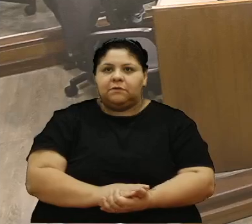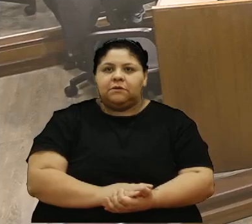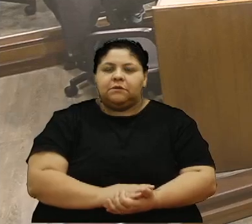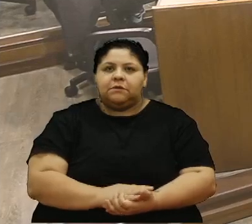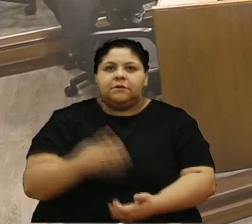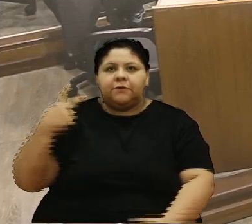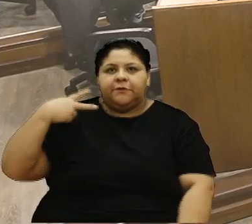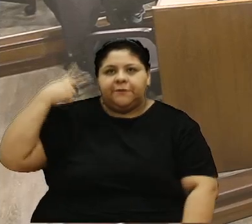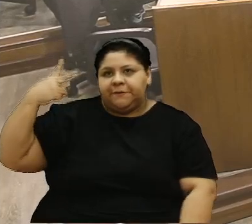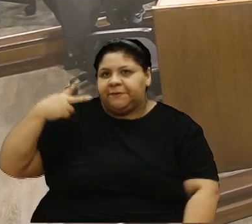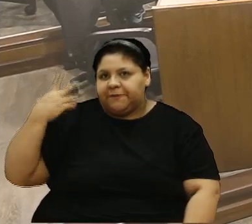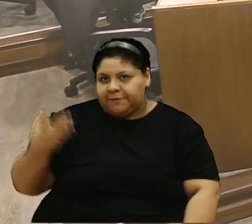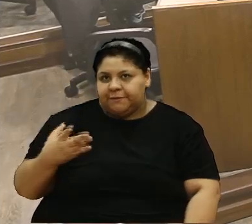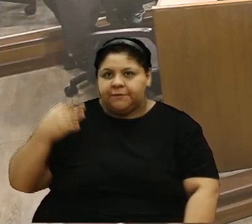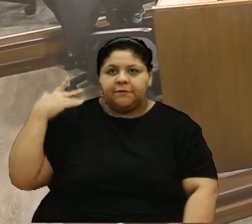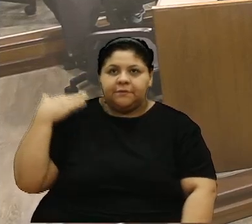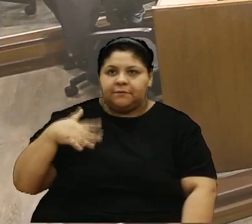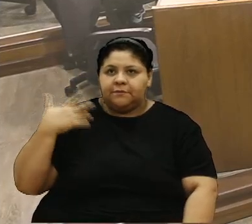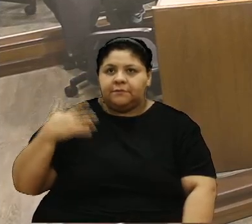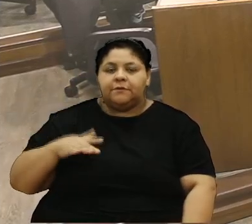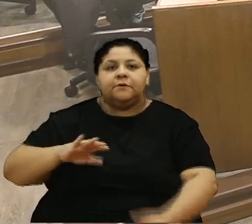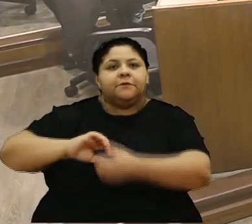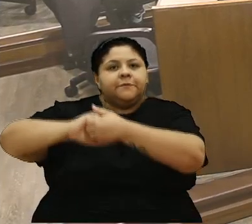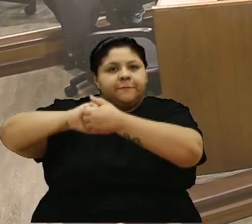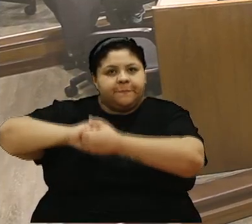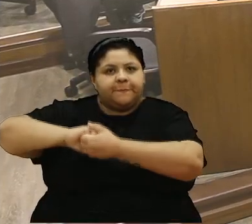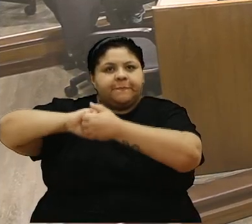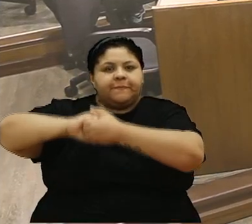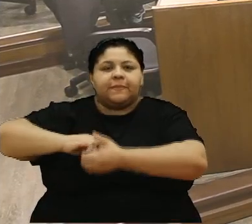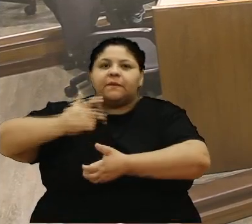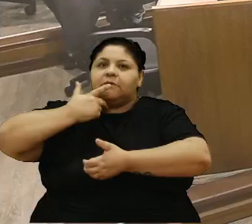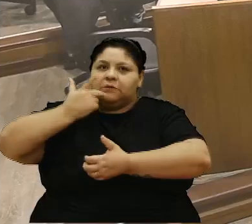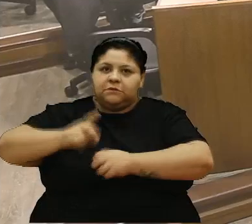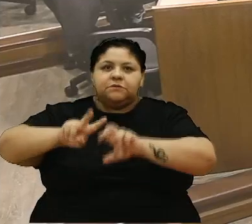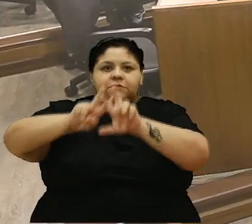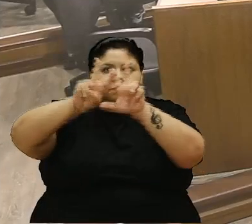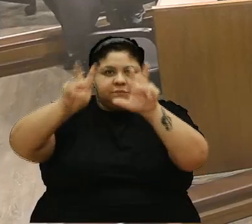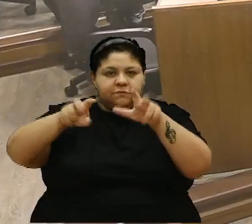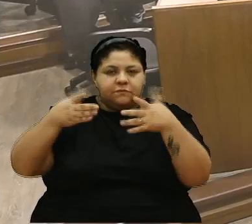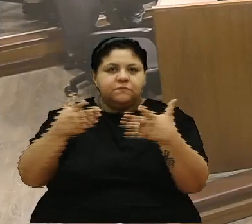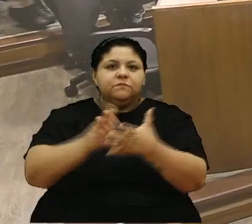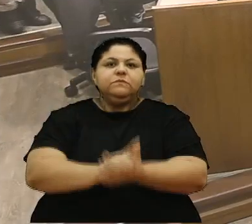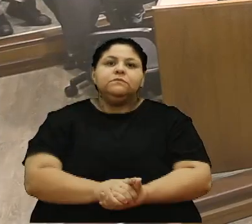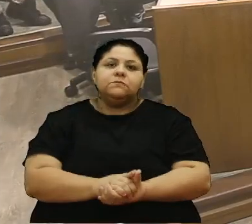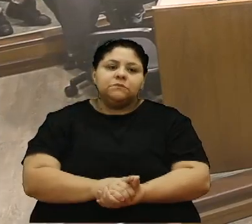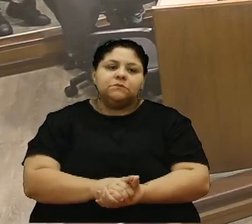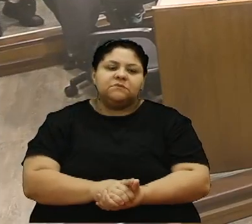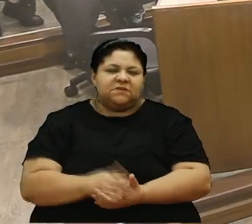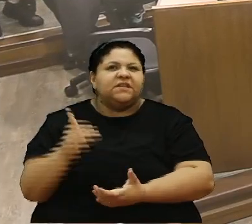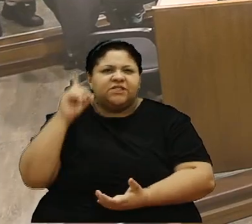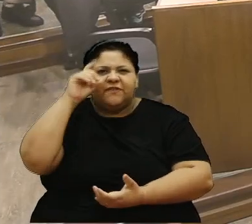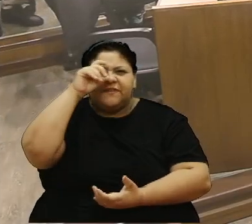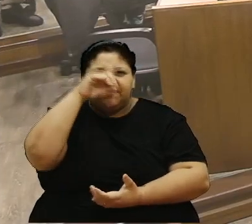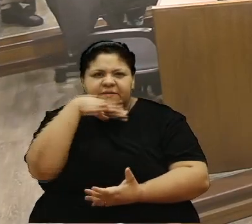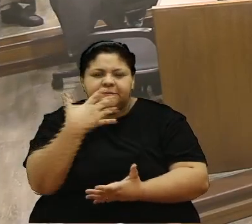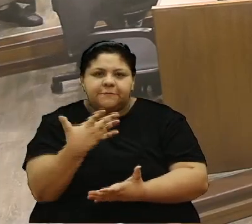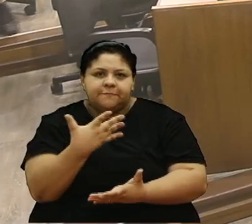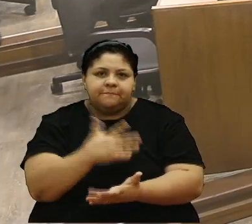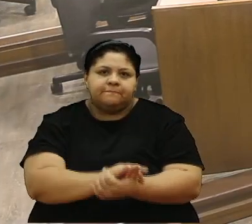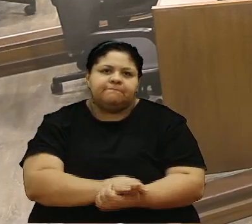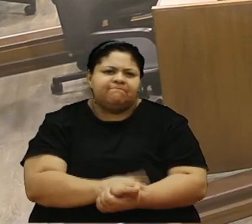Vereadora Andressa, cumprimentos por abordar essa temática, que é uma temática complicada.